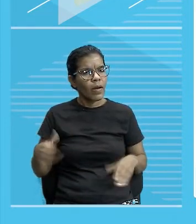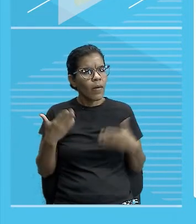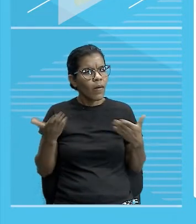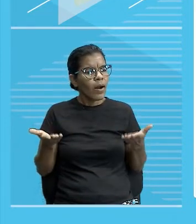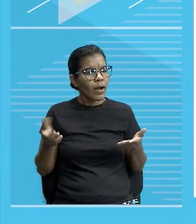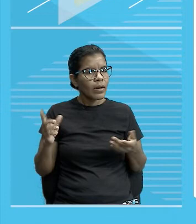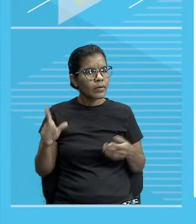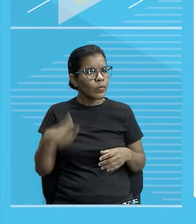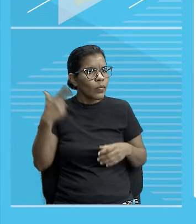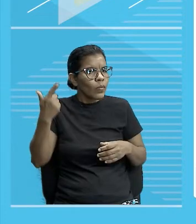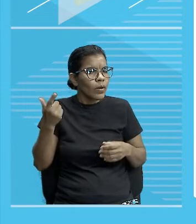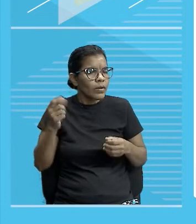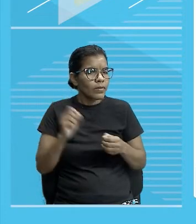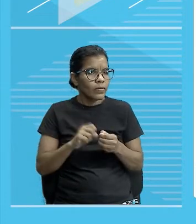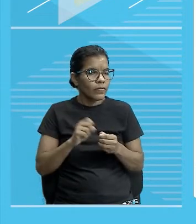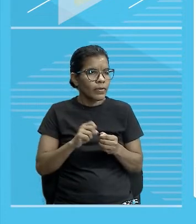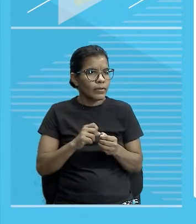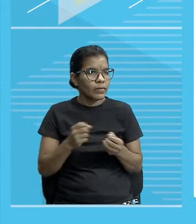quando